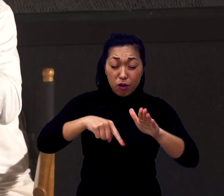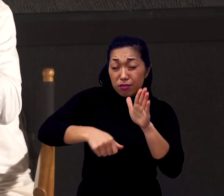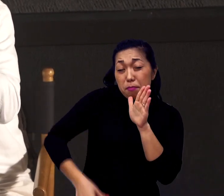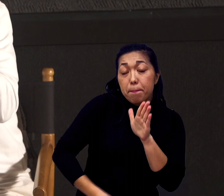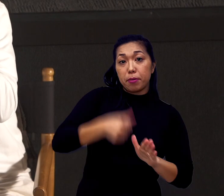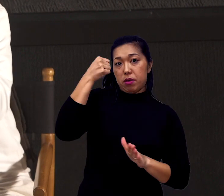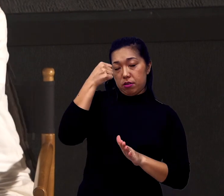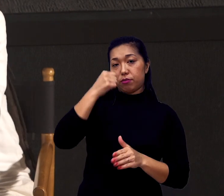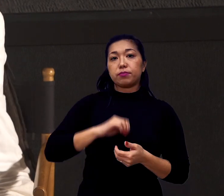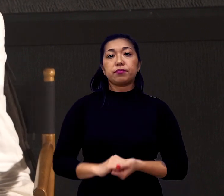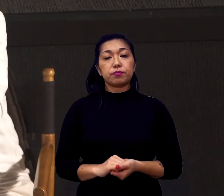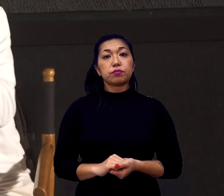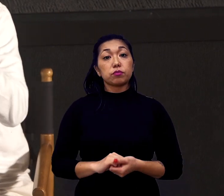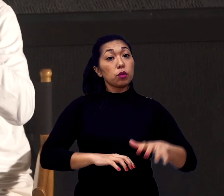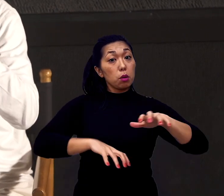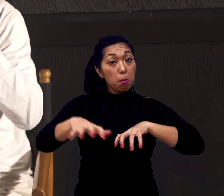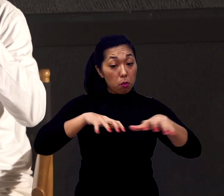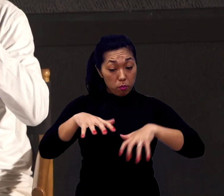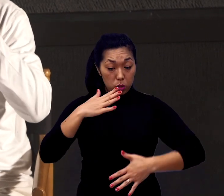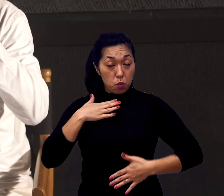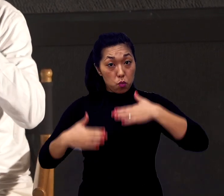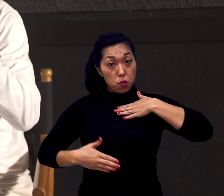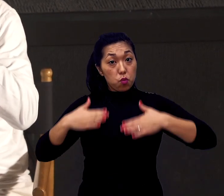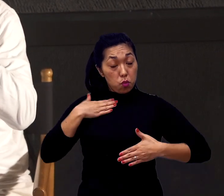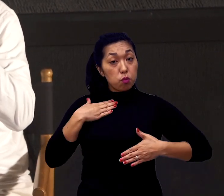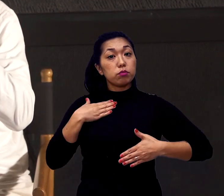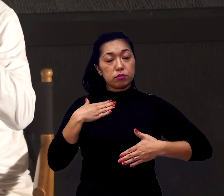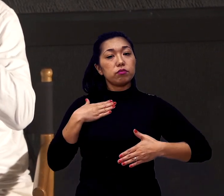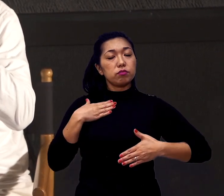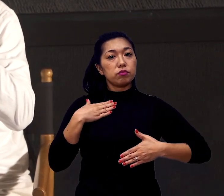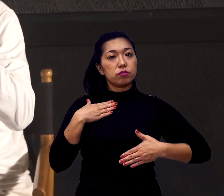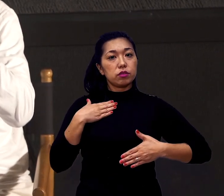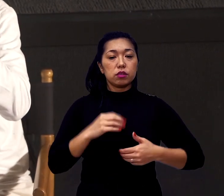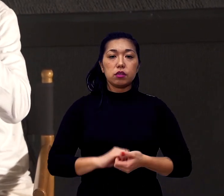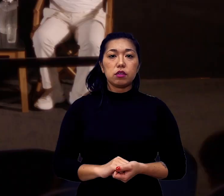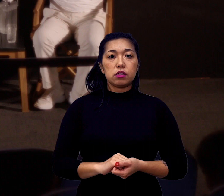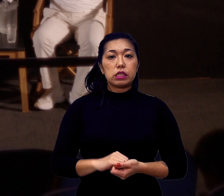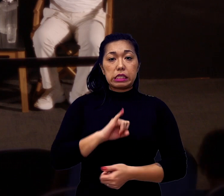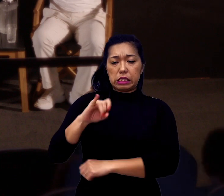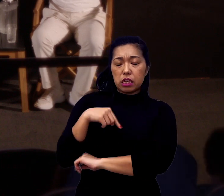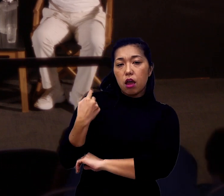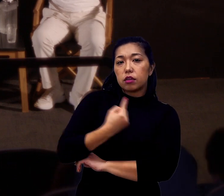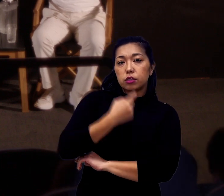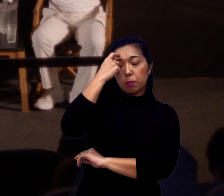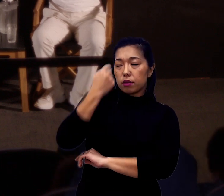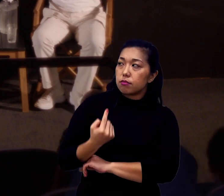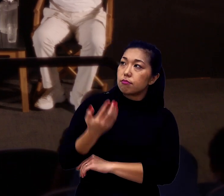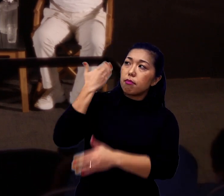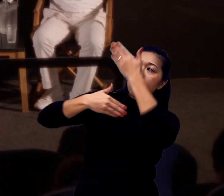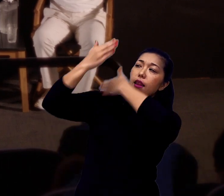território, né? Esse território em um movimento de corpo. E se a gente vai